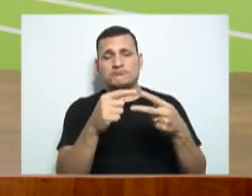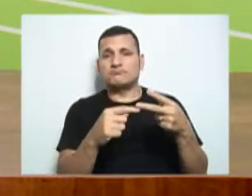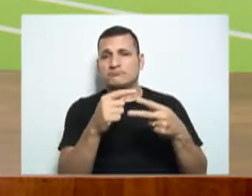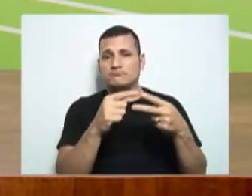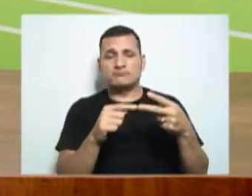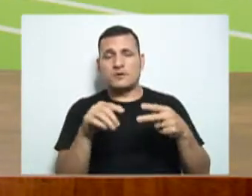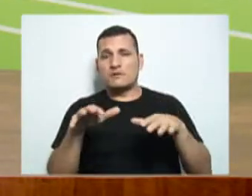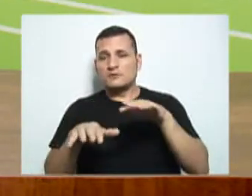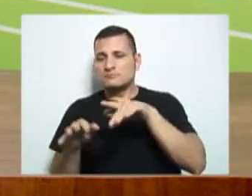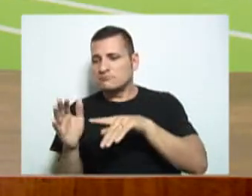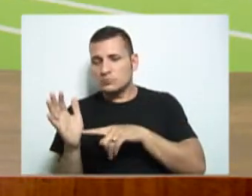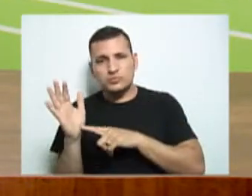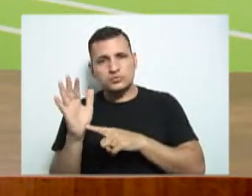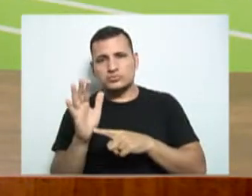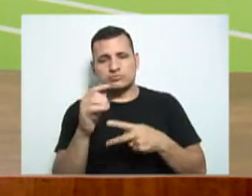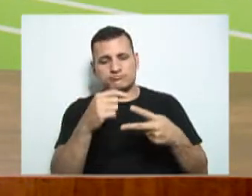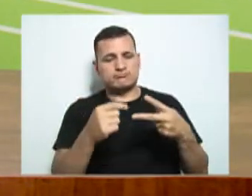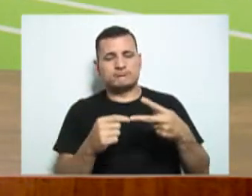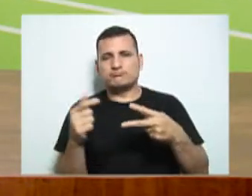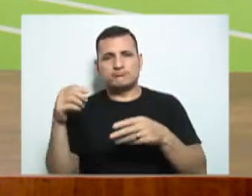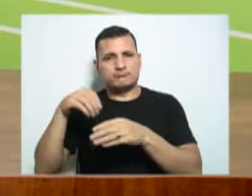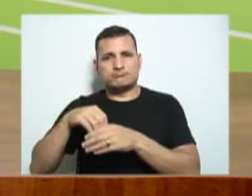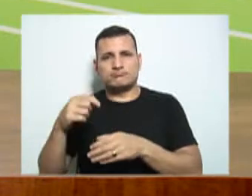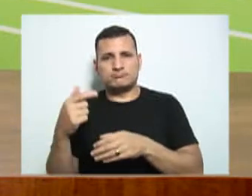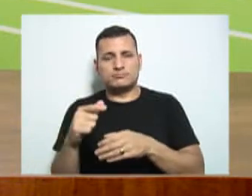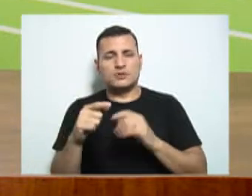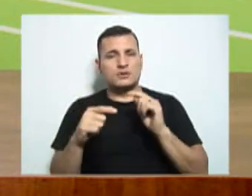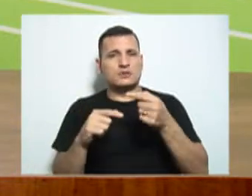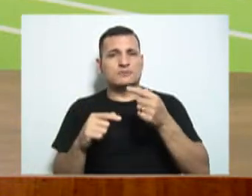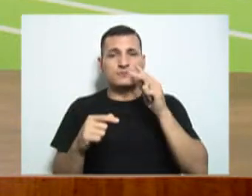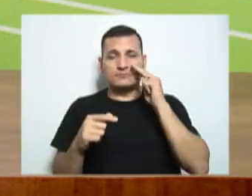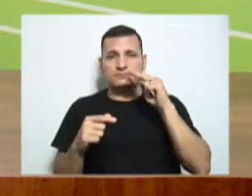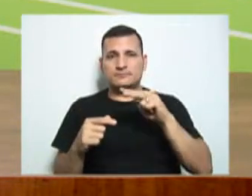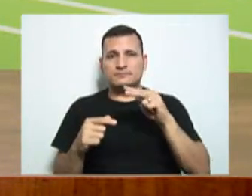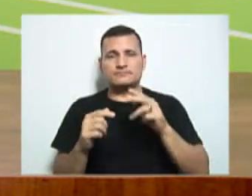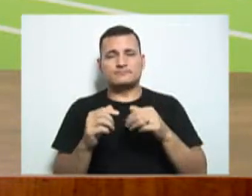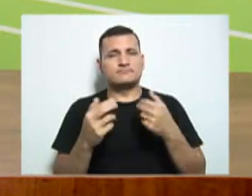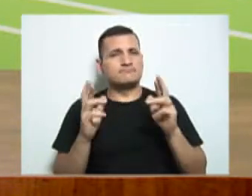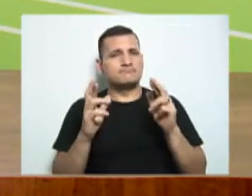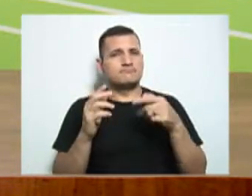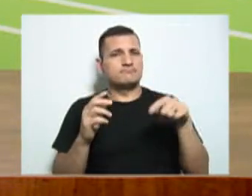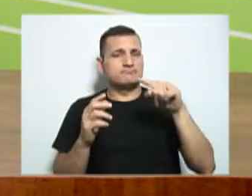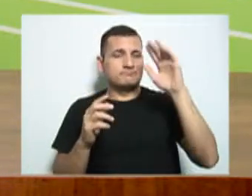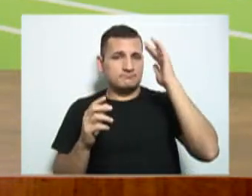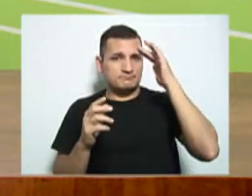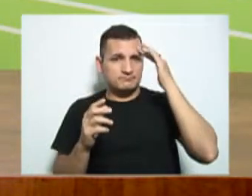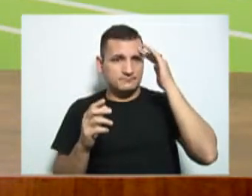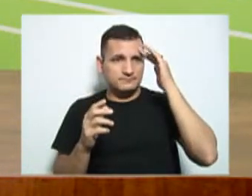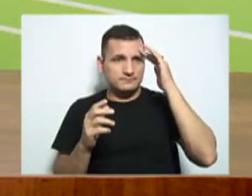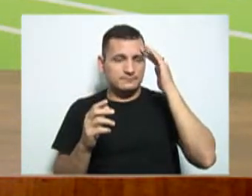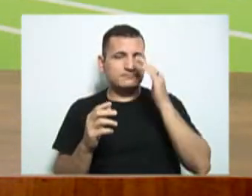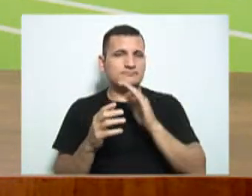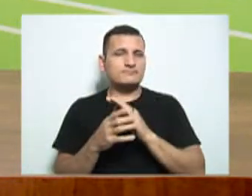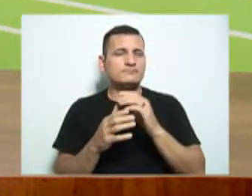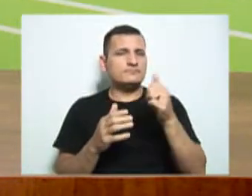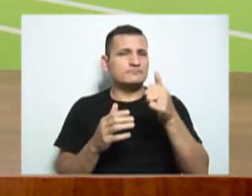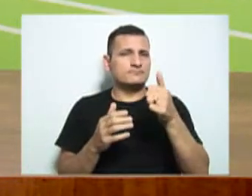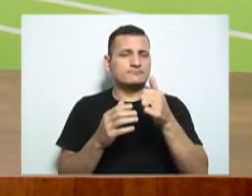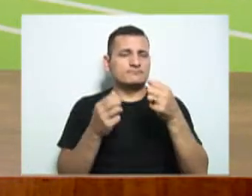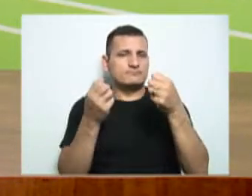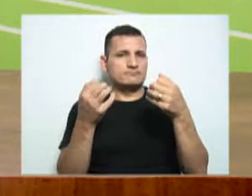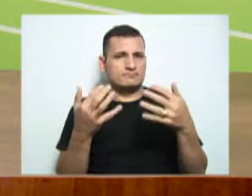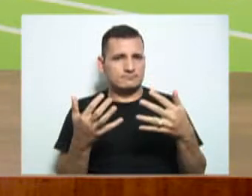não aparece, correto? É o que nós vamos ver posteriormente. Espero que vocês tenham compreendido essa primeira